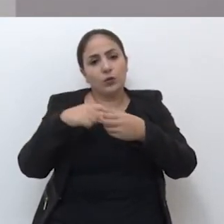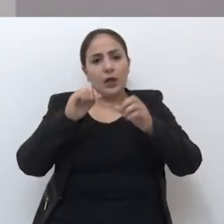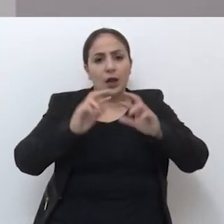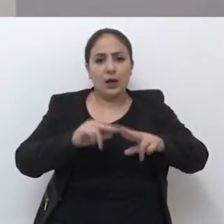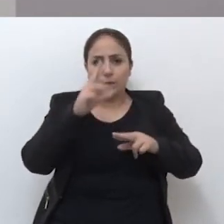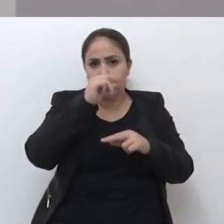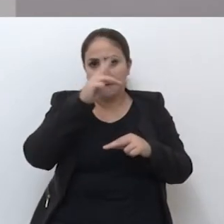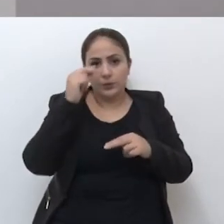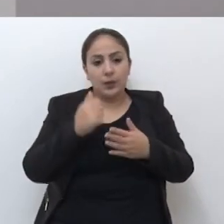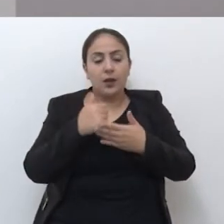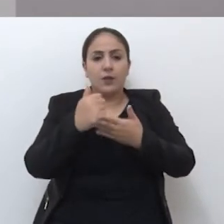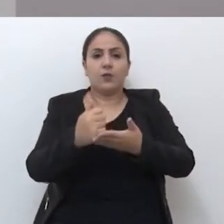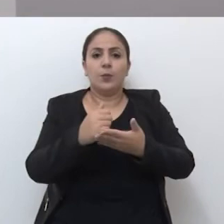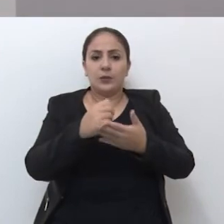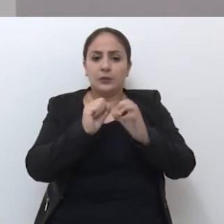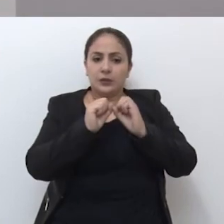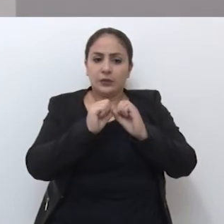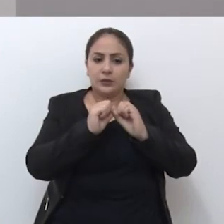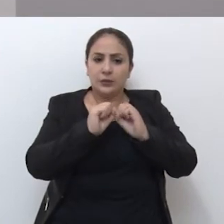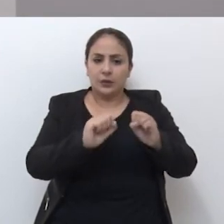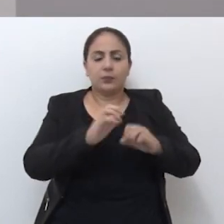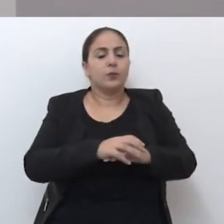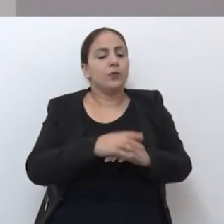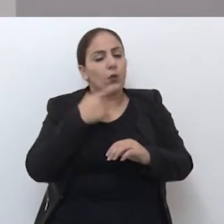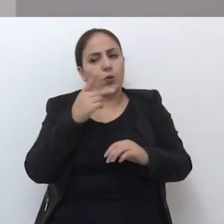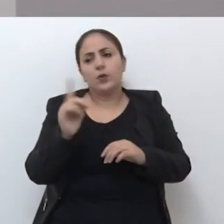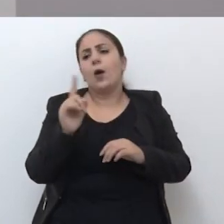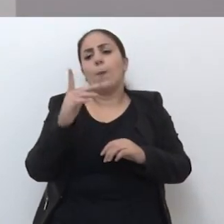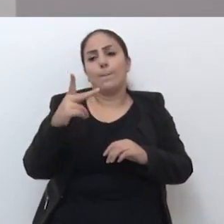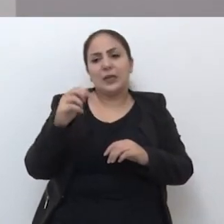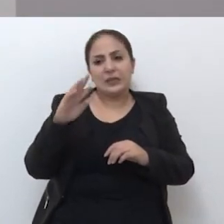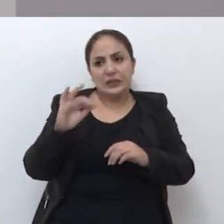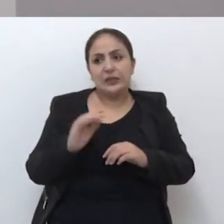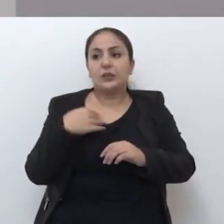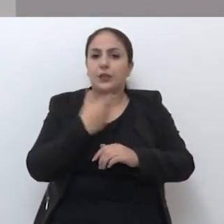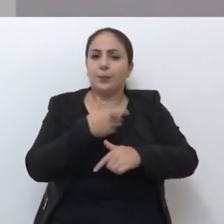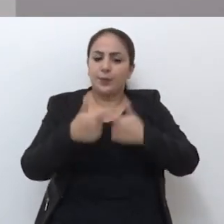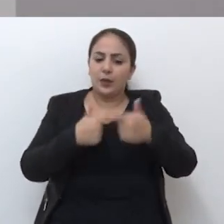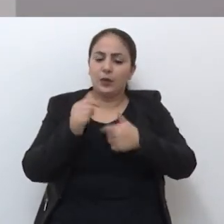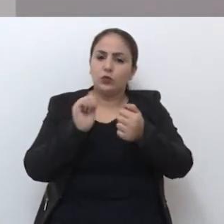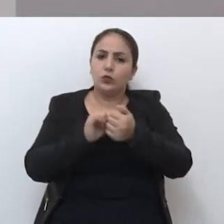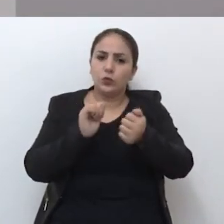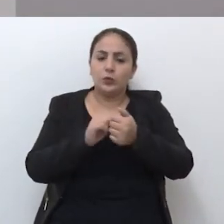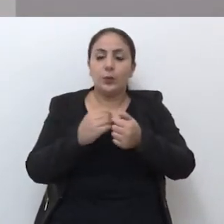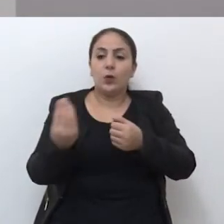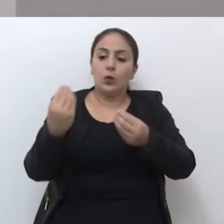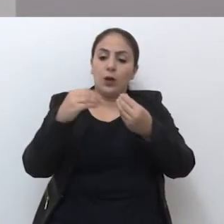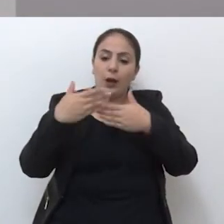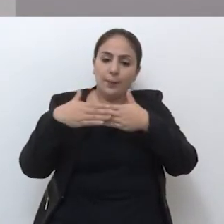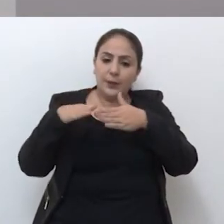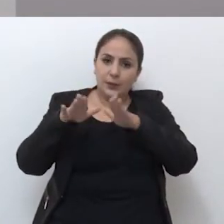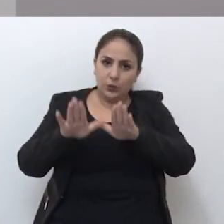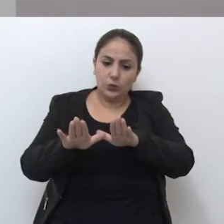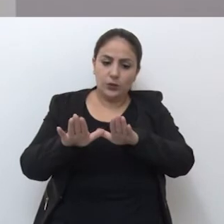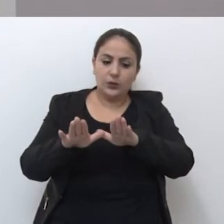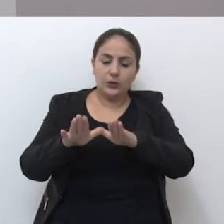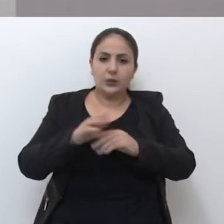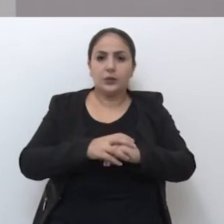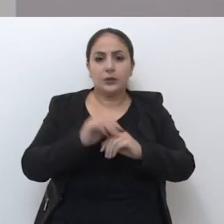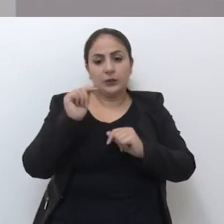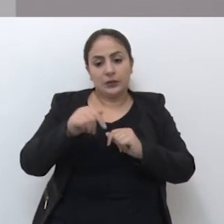a gente possa levar uma secretaria para aquele local. Ele falou: não, Patrick, vamos trabalhar em conjunto contigo, com o executivo, para colocarmos então a